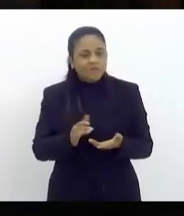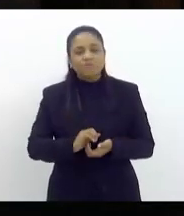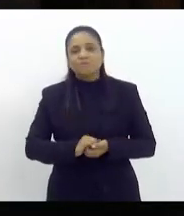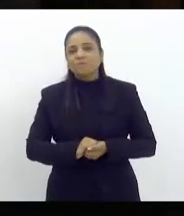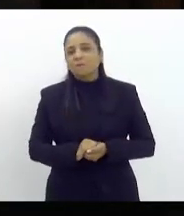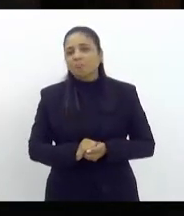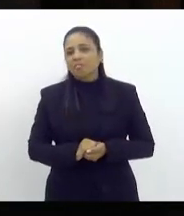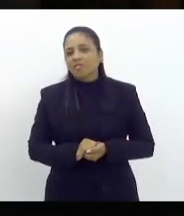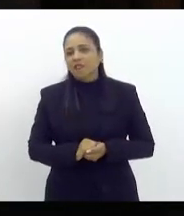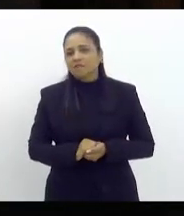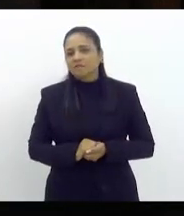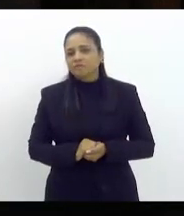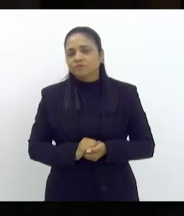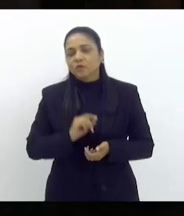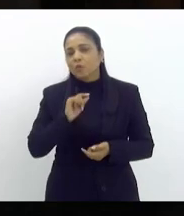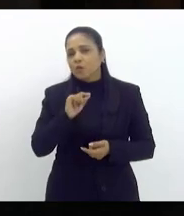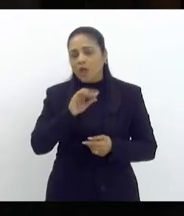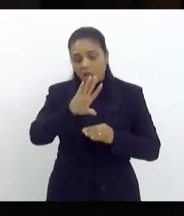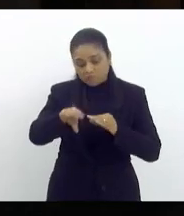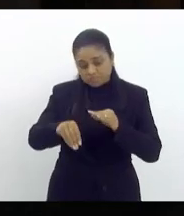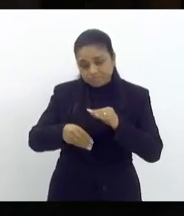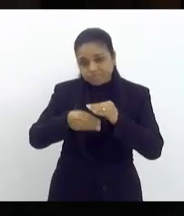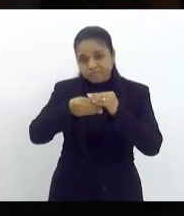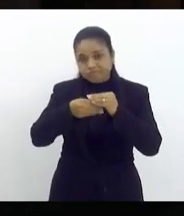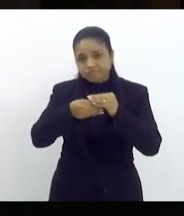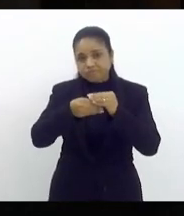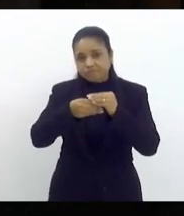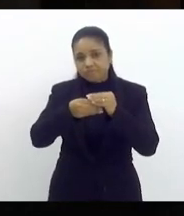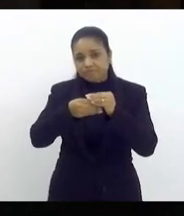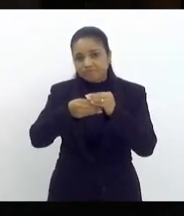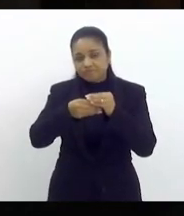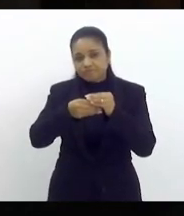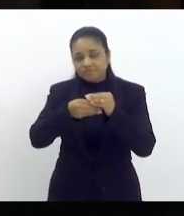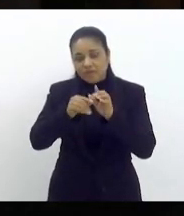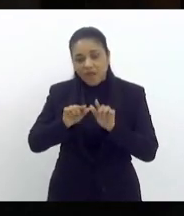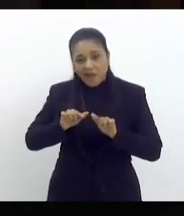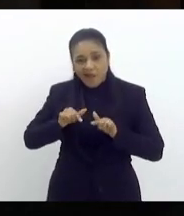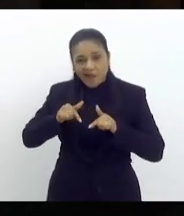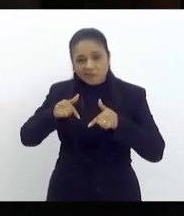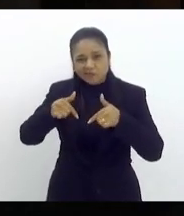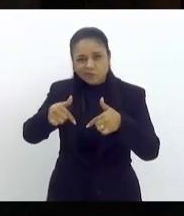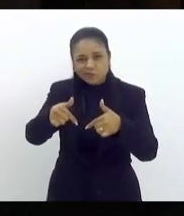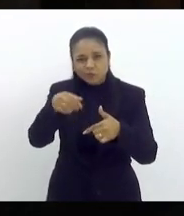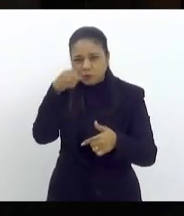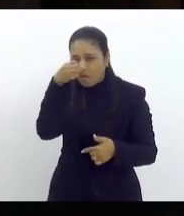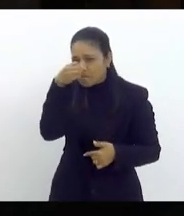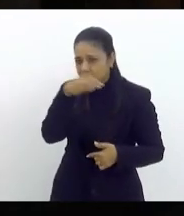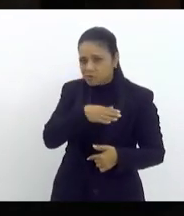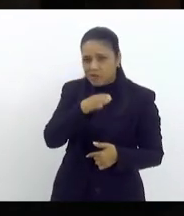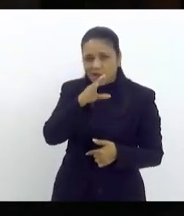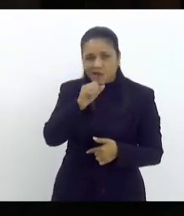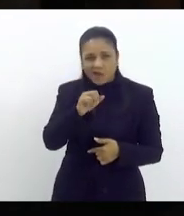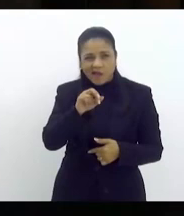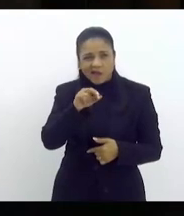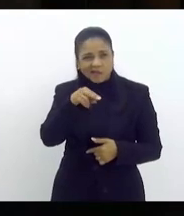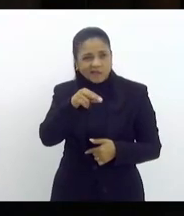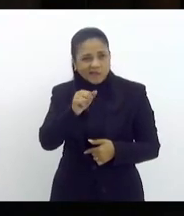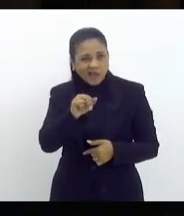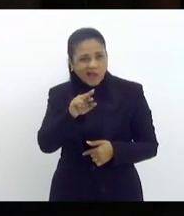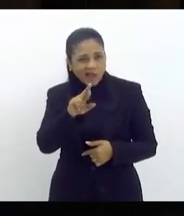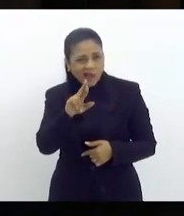aqui se adjetivou inclusive sobre eventuais atitudes de maneira canalhas que teriam sido aplicadas